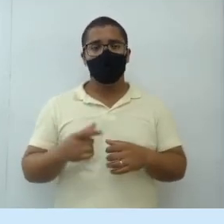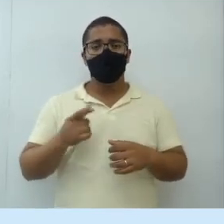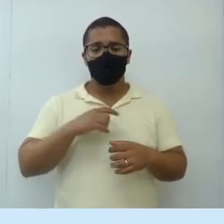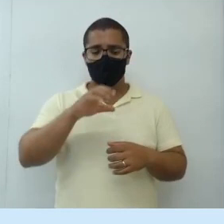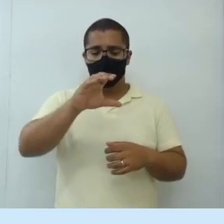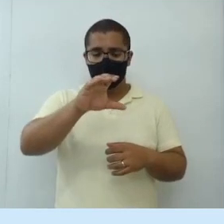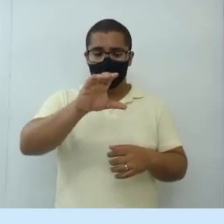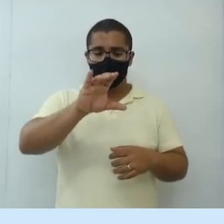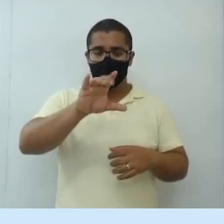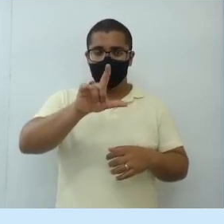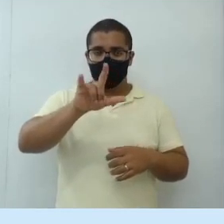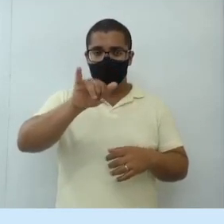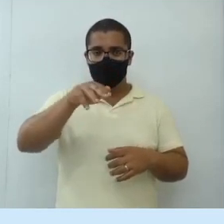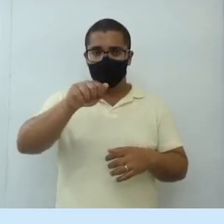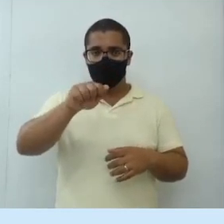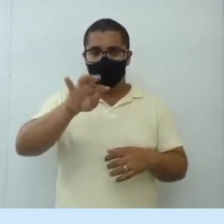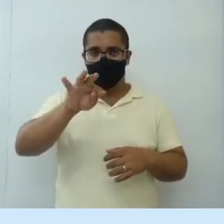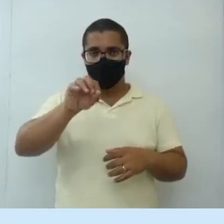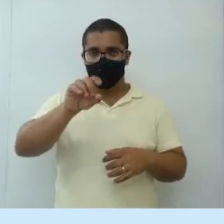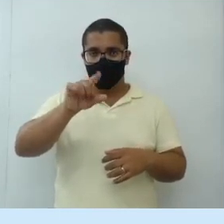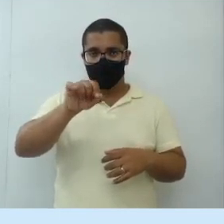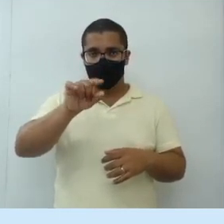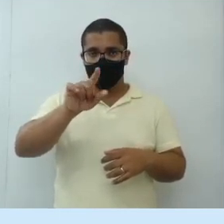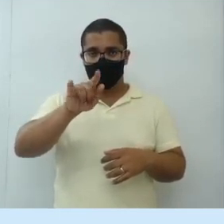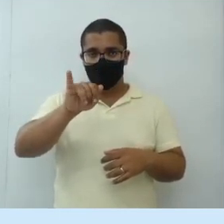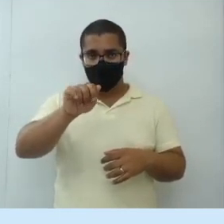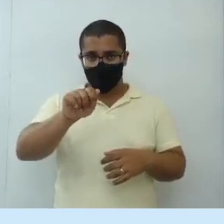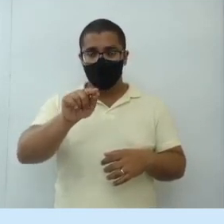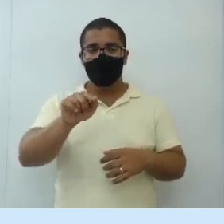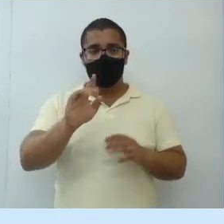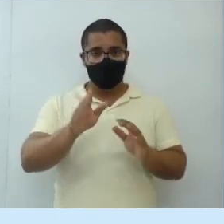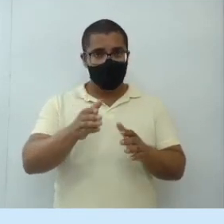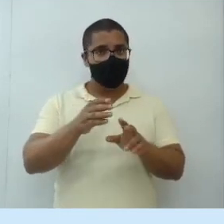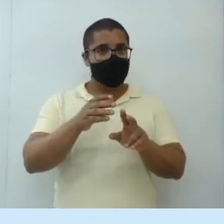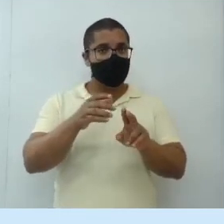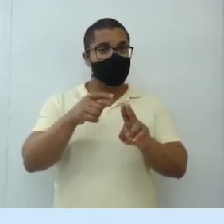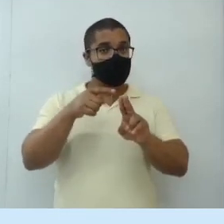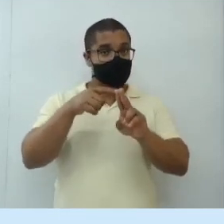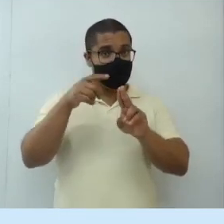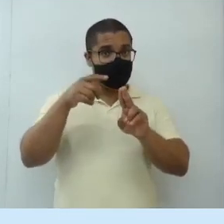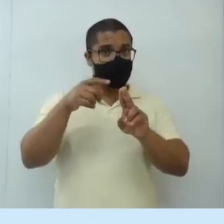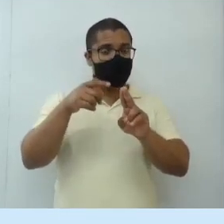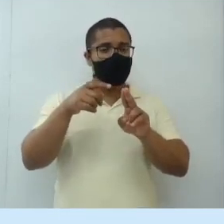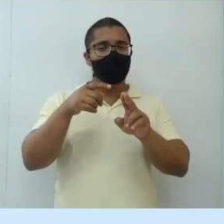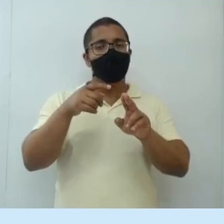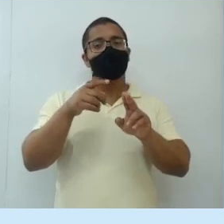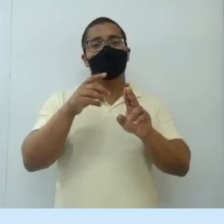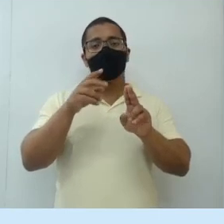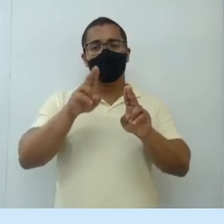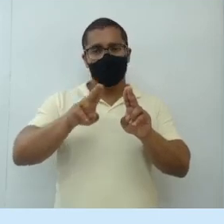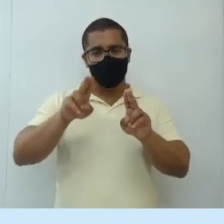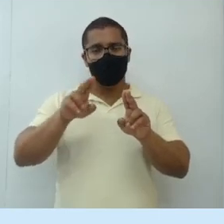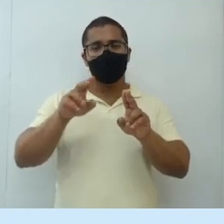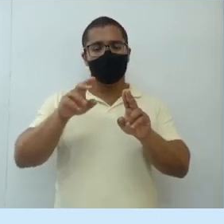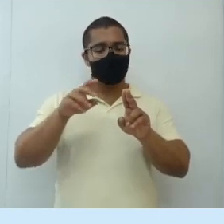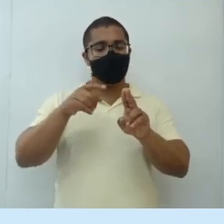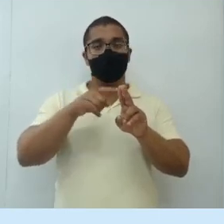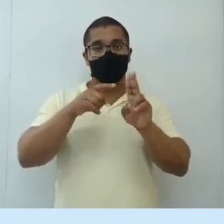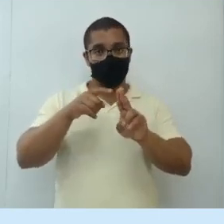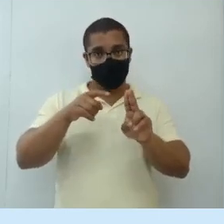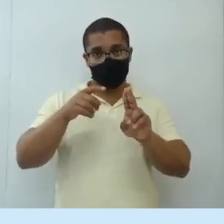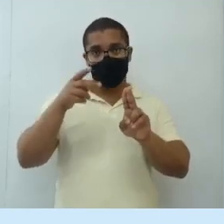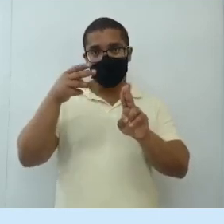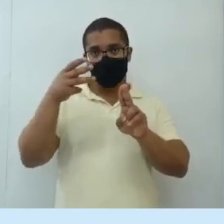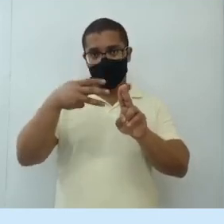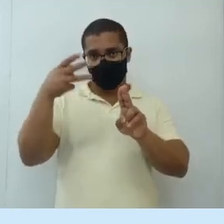climatologia com a gente conversou começo do nosso terceiro de e ela é parte da geografia física Beleza então